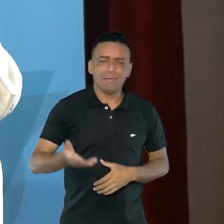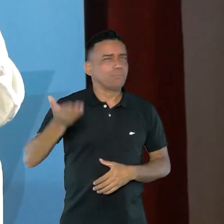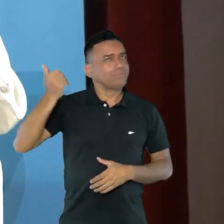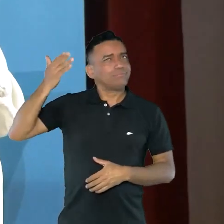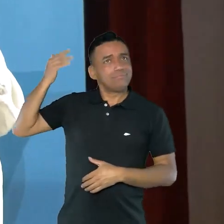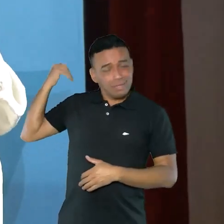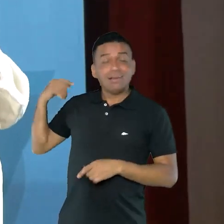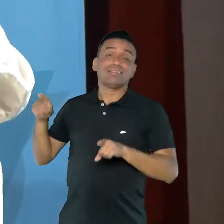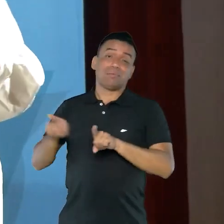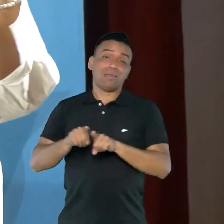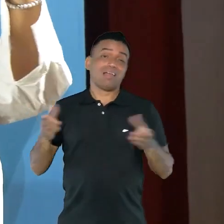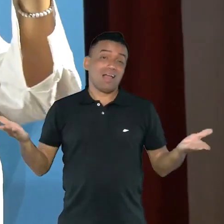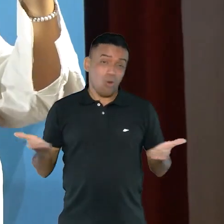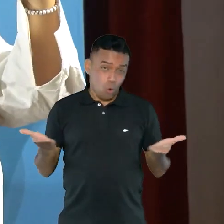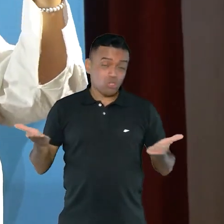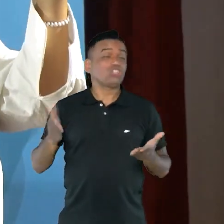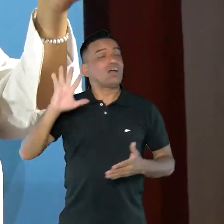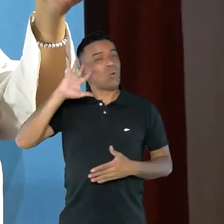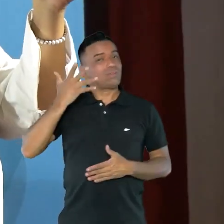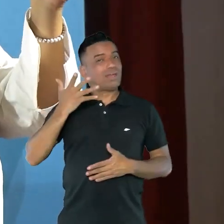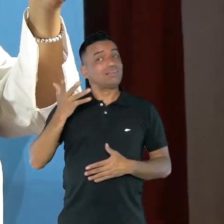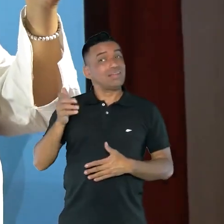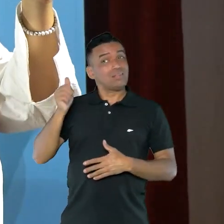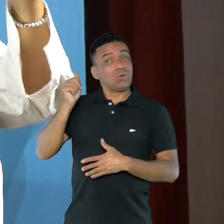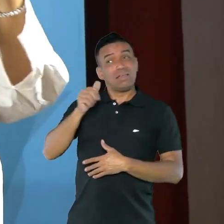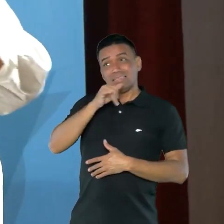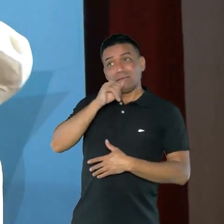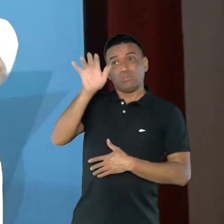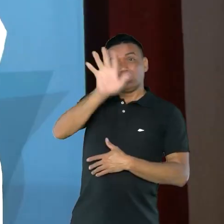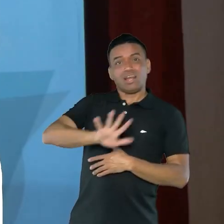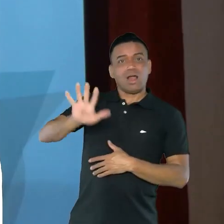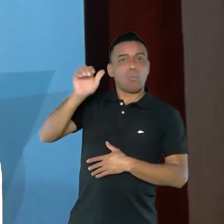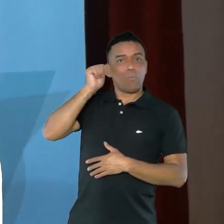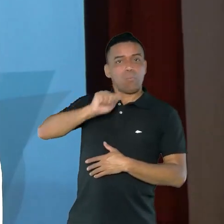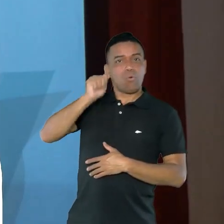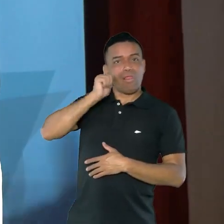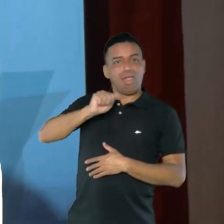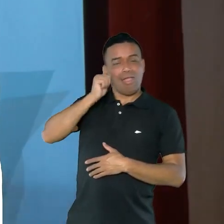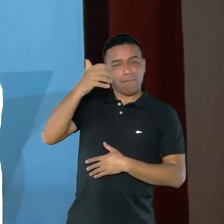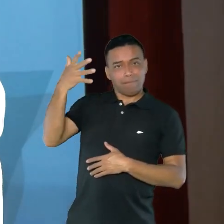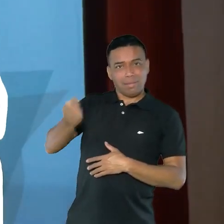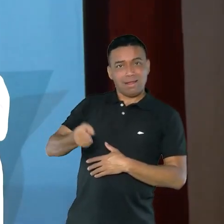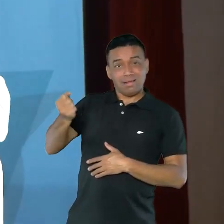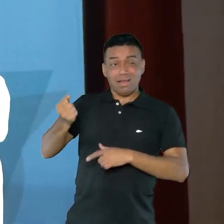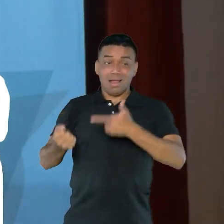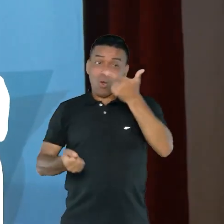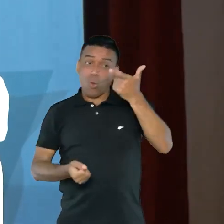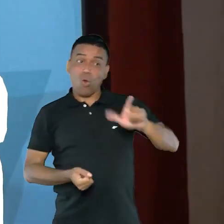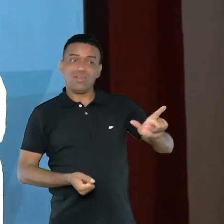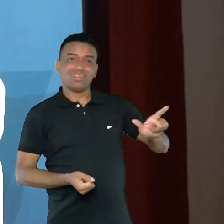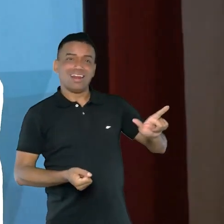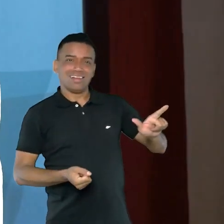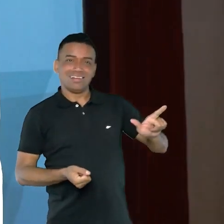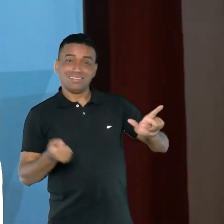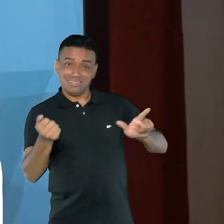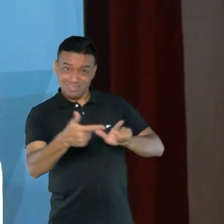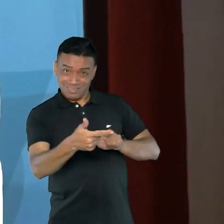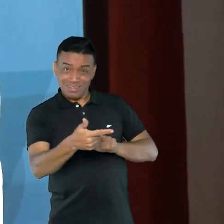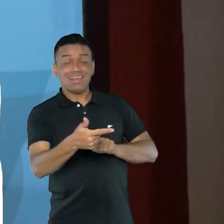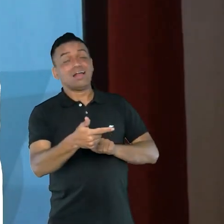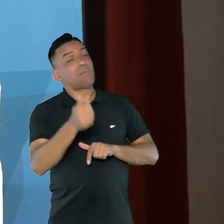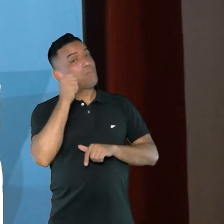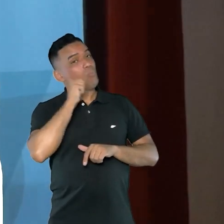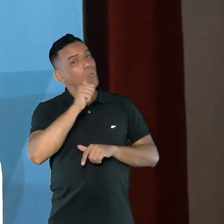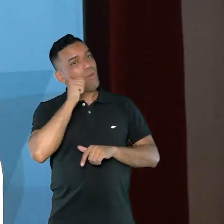A oficial, no geral, era uma mulher branca, enquanto que a outra seria uma mulher não